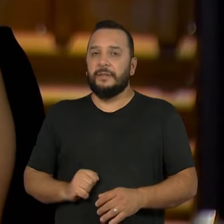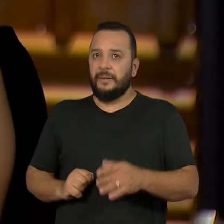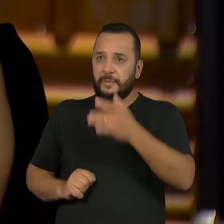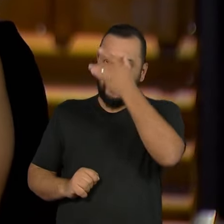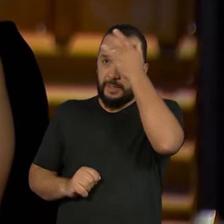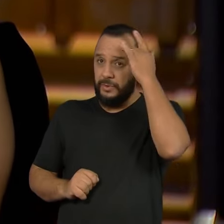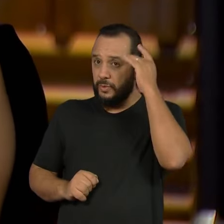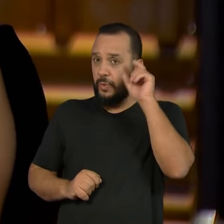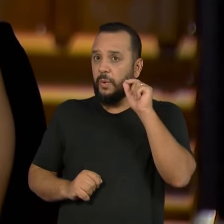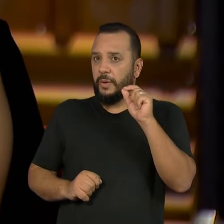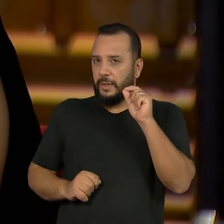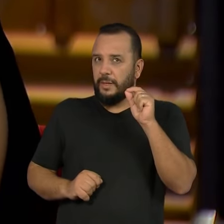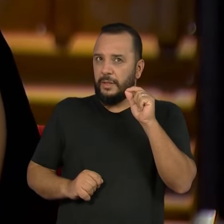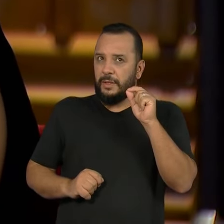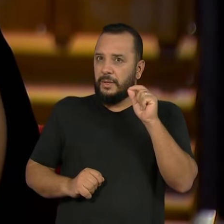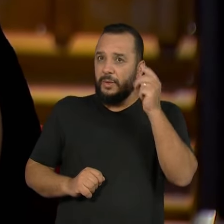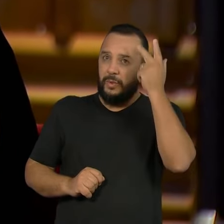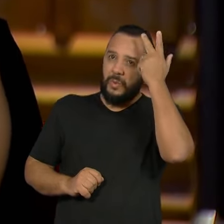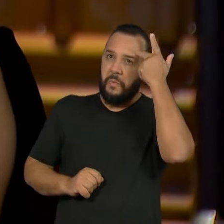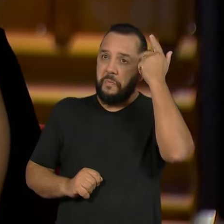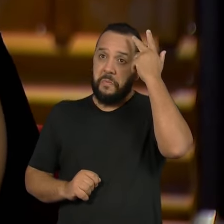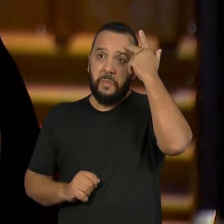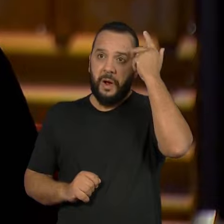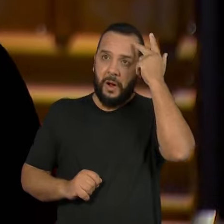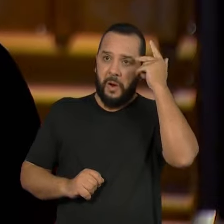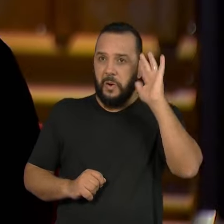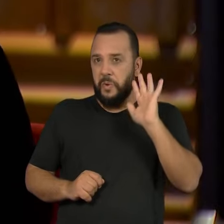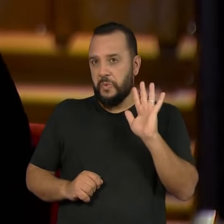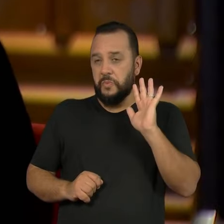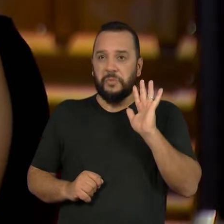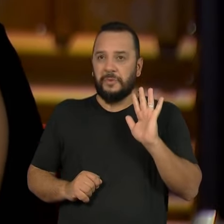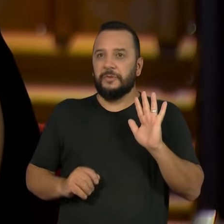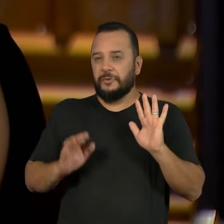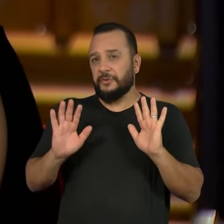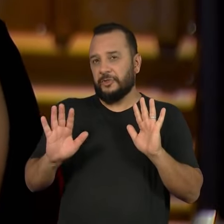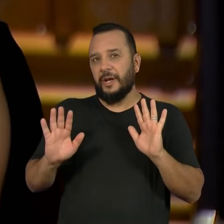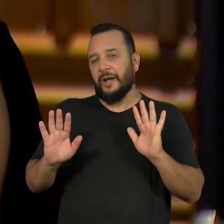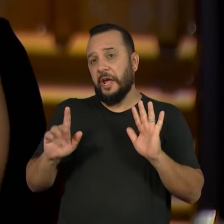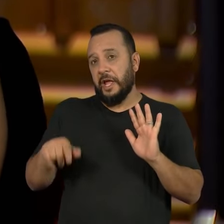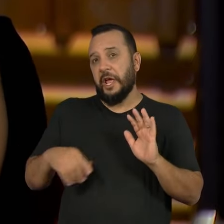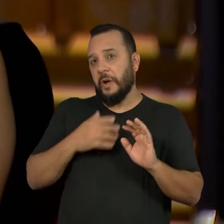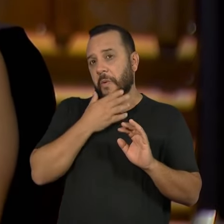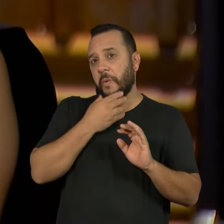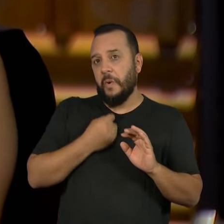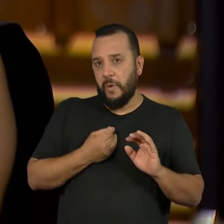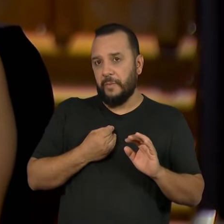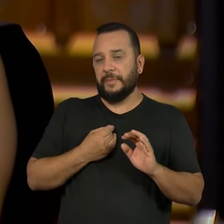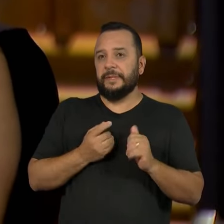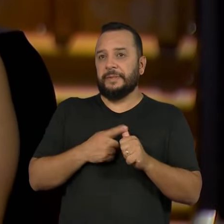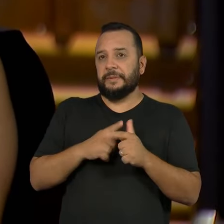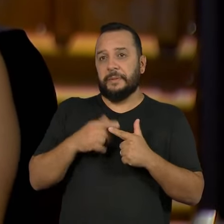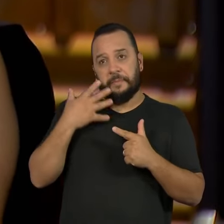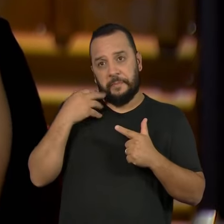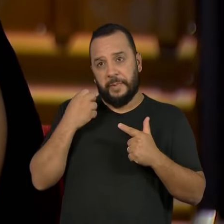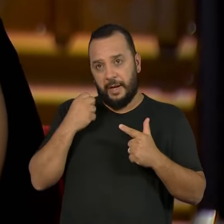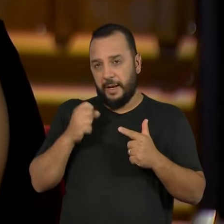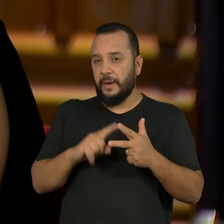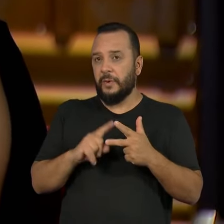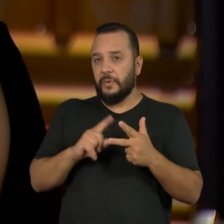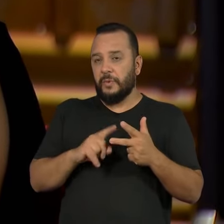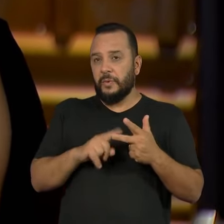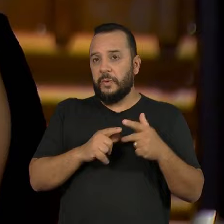comum um como é que um um gráfico um infográfico gráfico seria um homem um homem branco mais